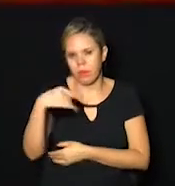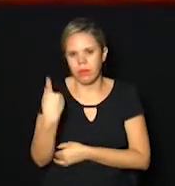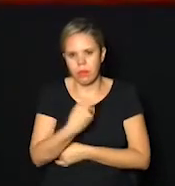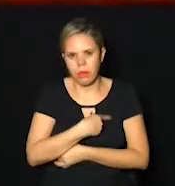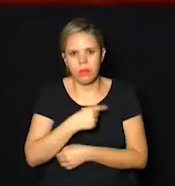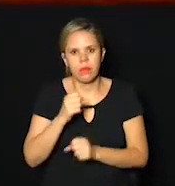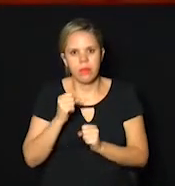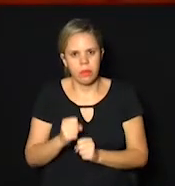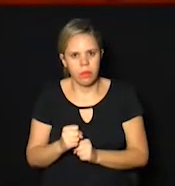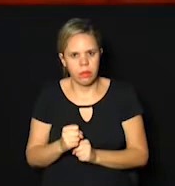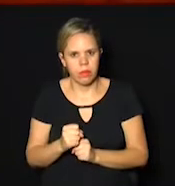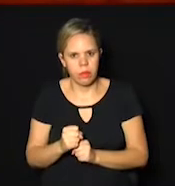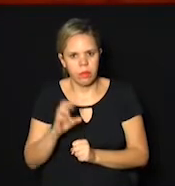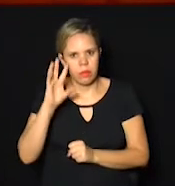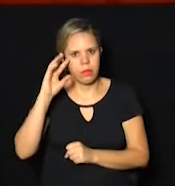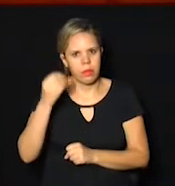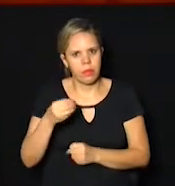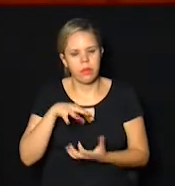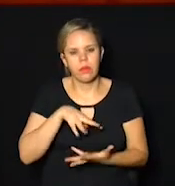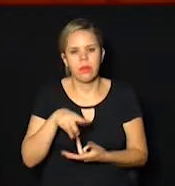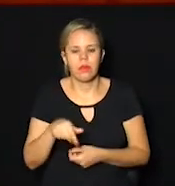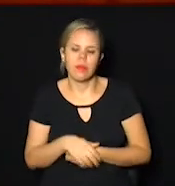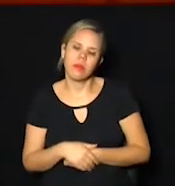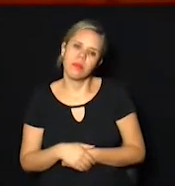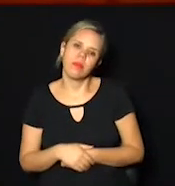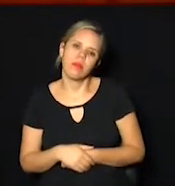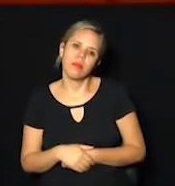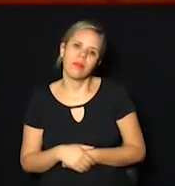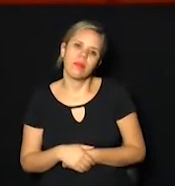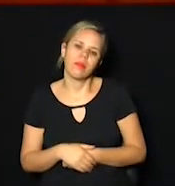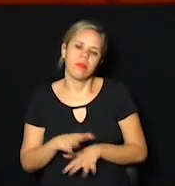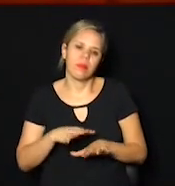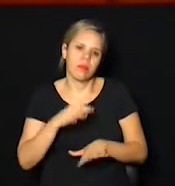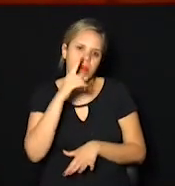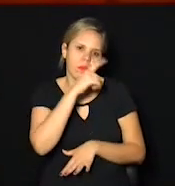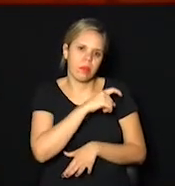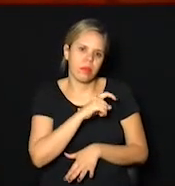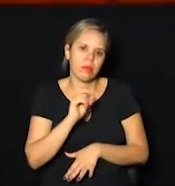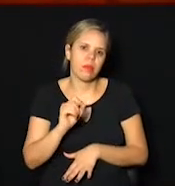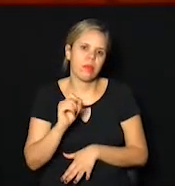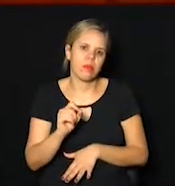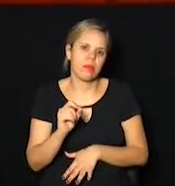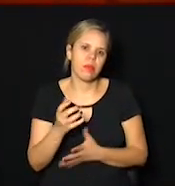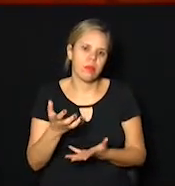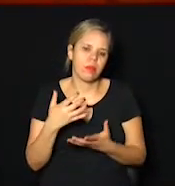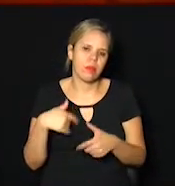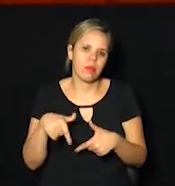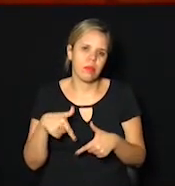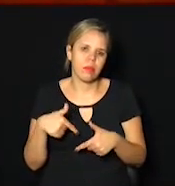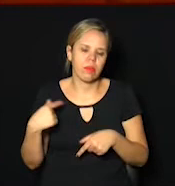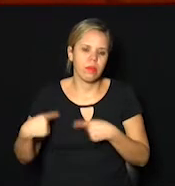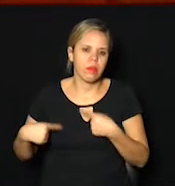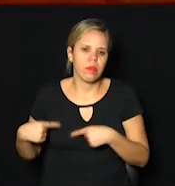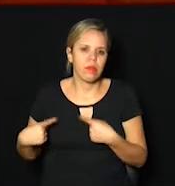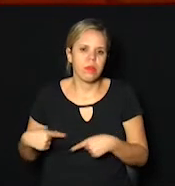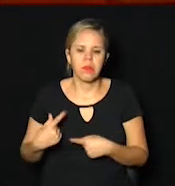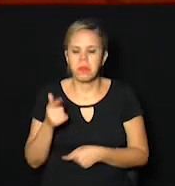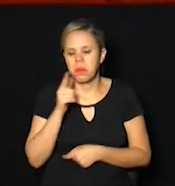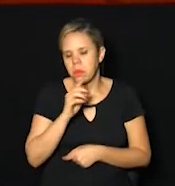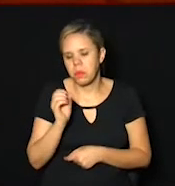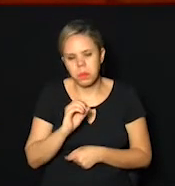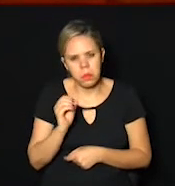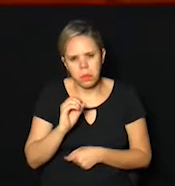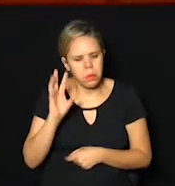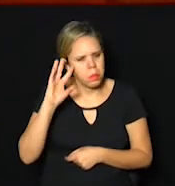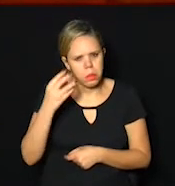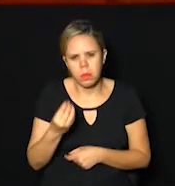possa compreender o mundo, né? É muito difícil para quem quer trabalhar com política e não consegue compreender